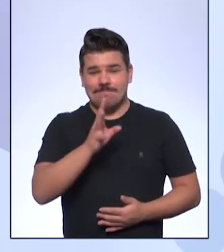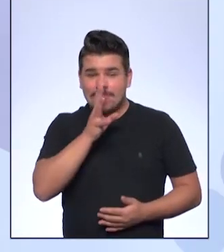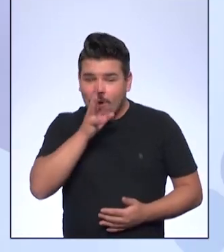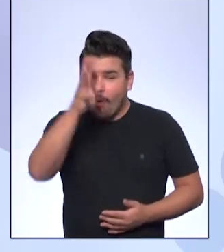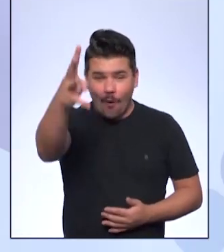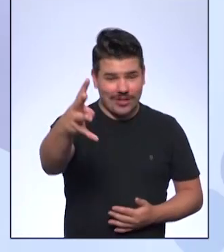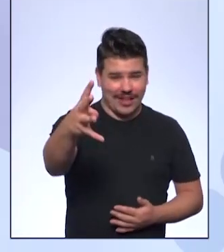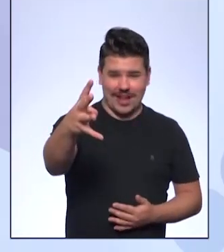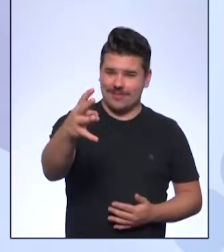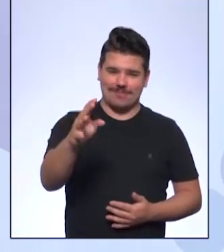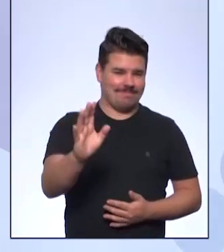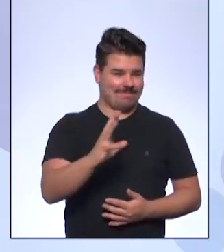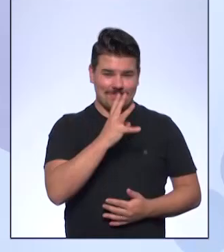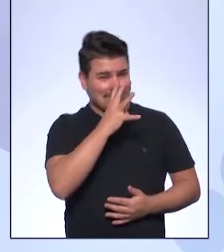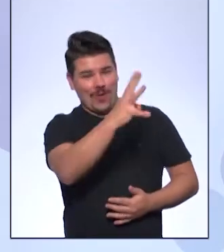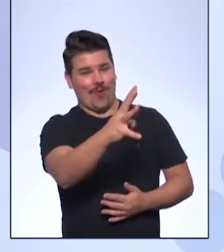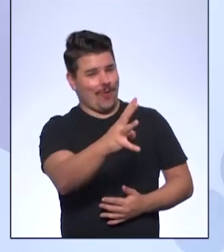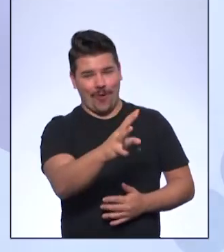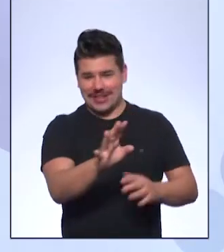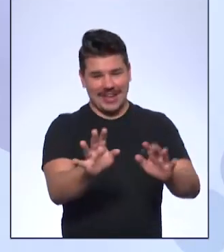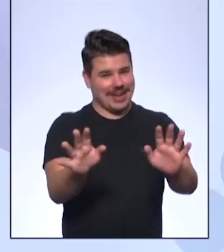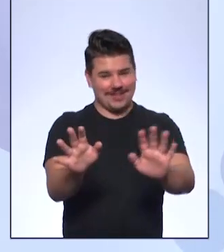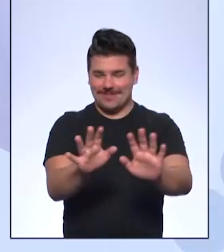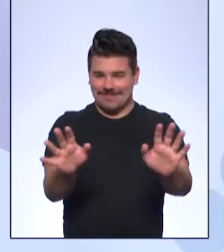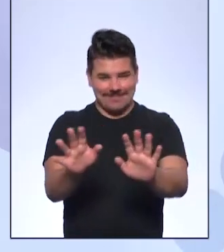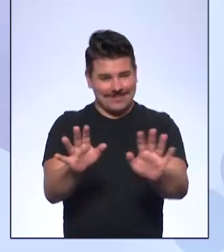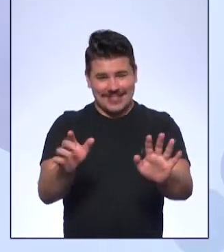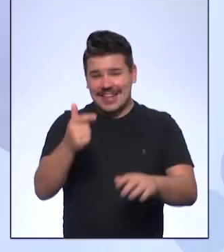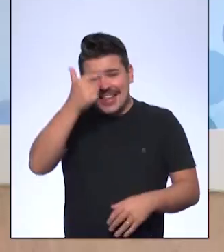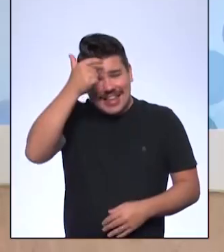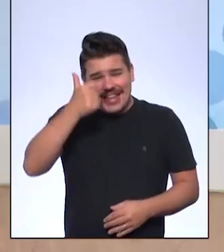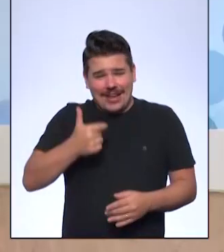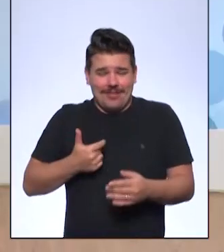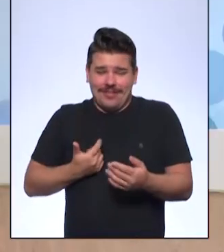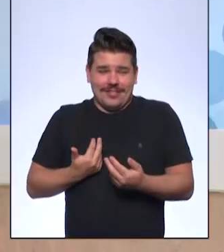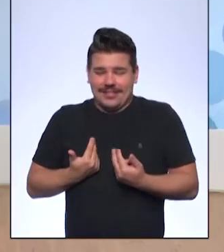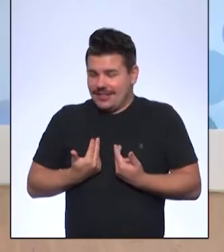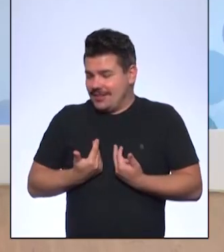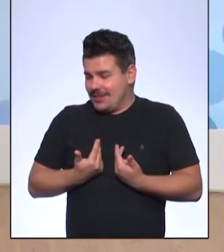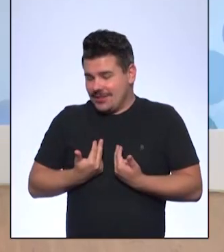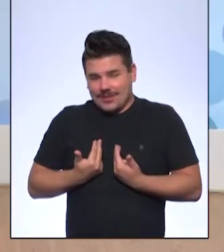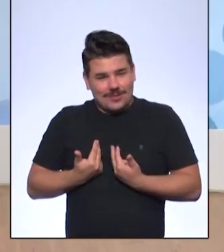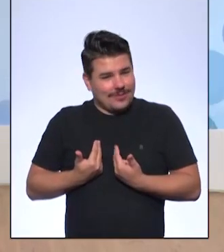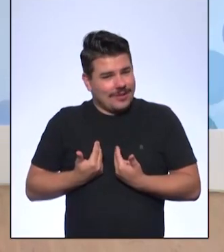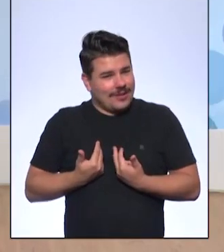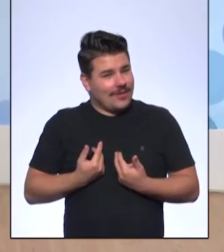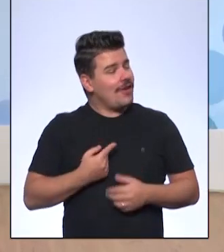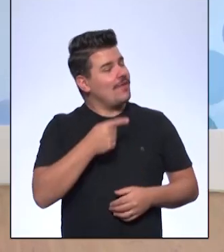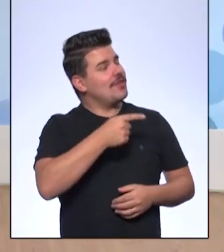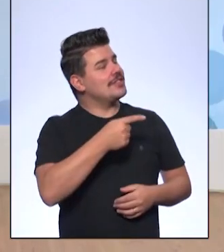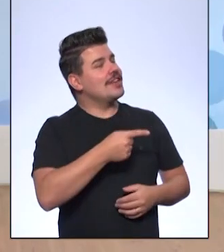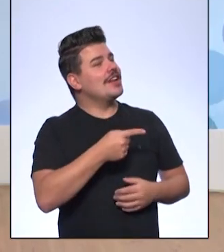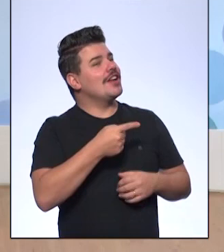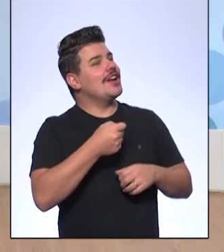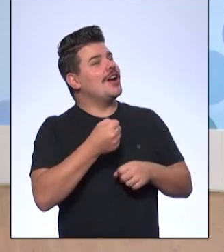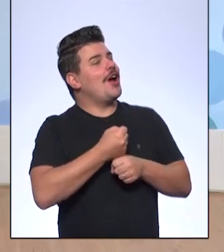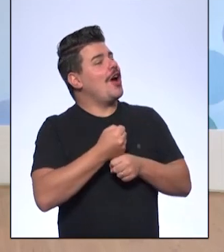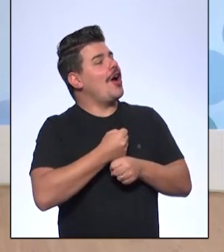porque... A verdade é que... A verdade é que é a mesma coisa aqui. Fabiana, você fica quantas horas?